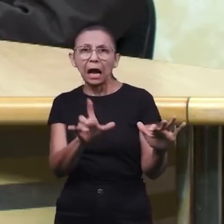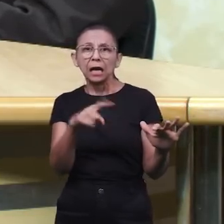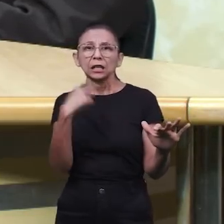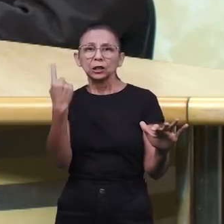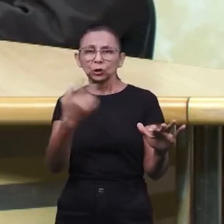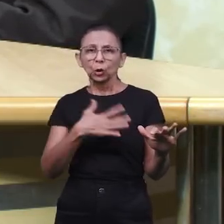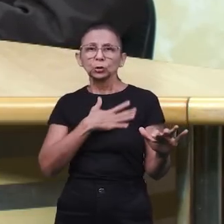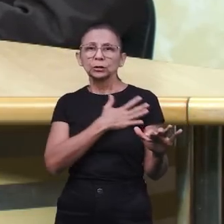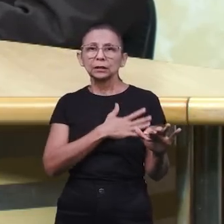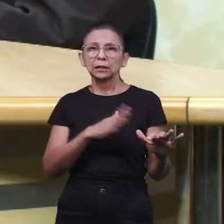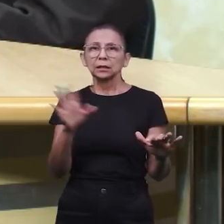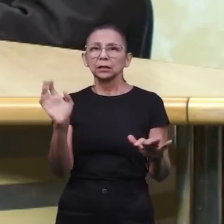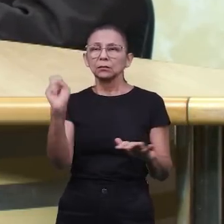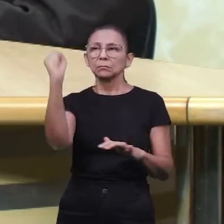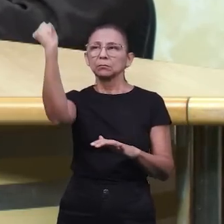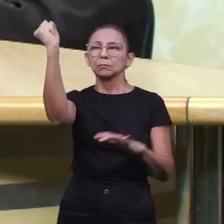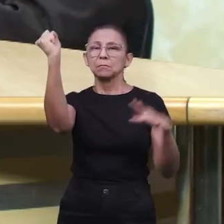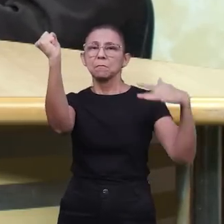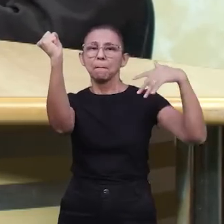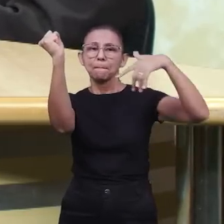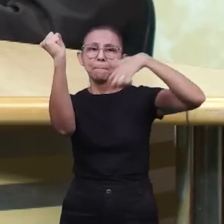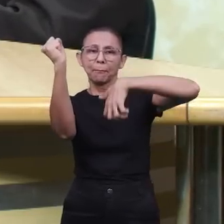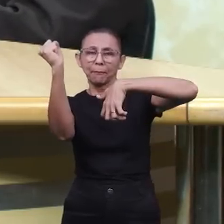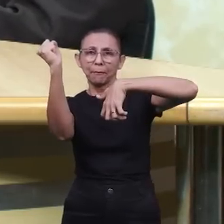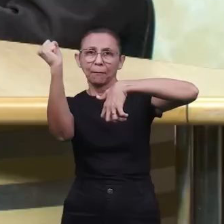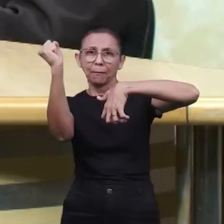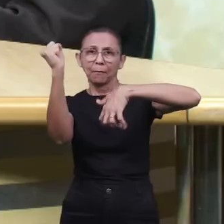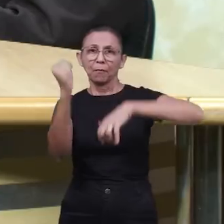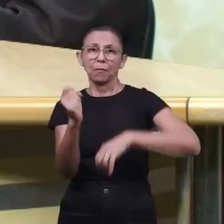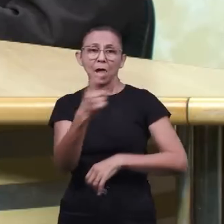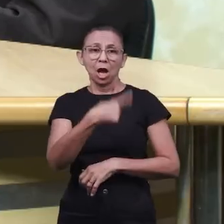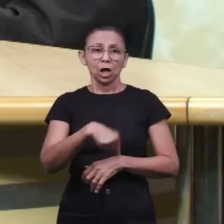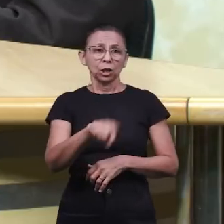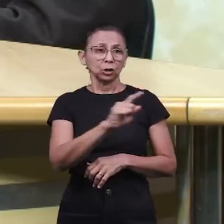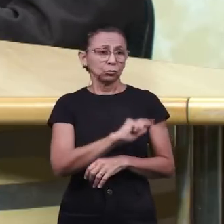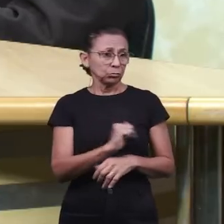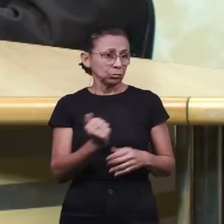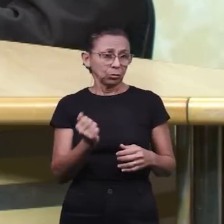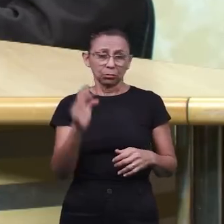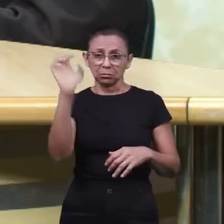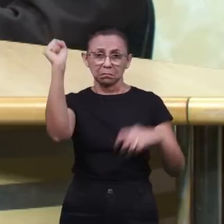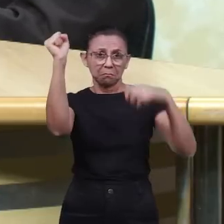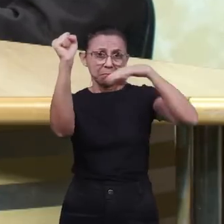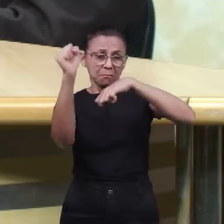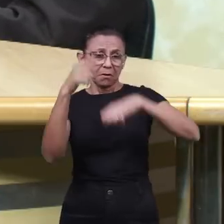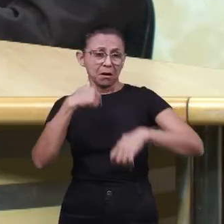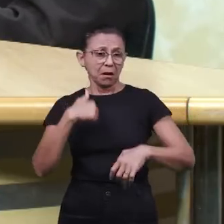está fazendo, é isso mesmo, vamos fazer. Exatamente. Mas aqueles que estavam atentos à